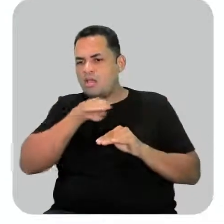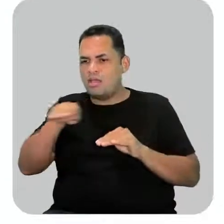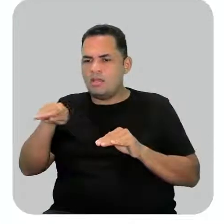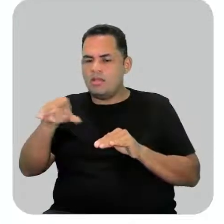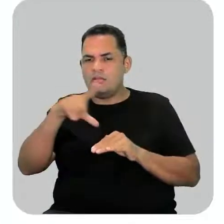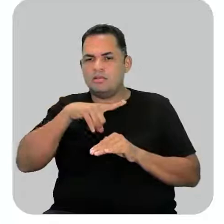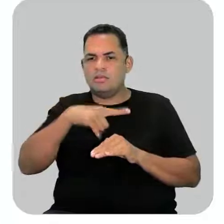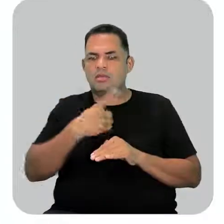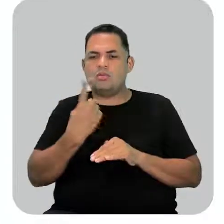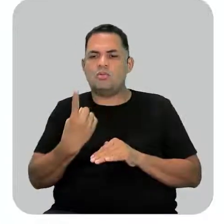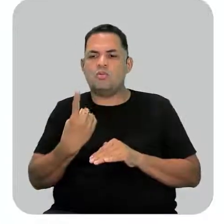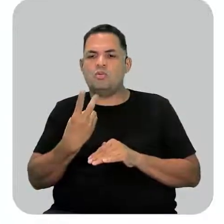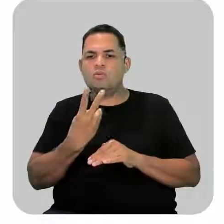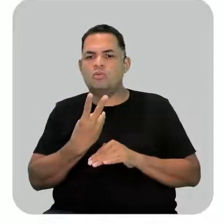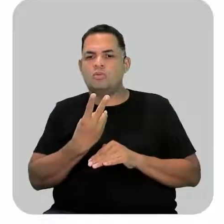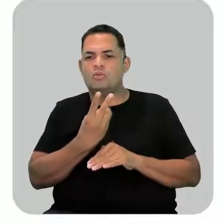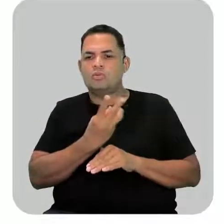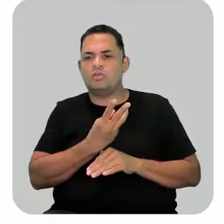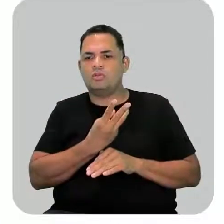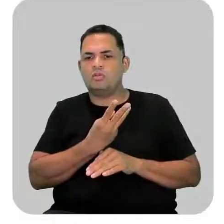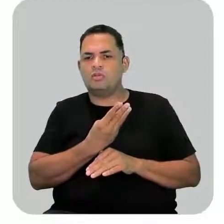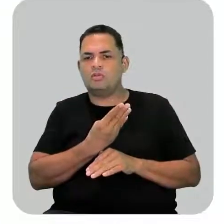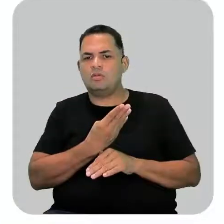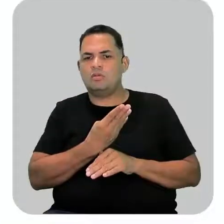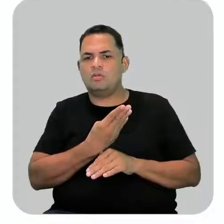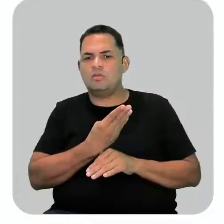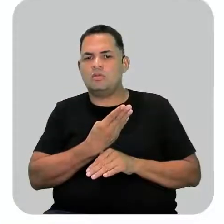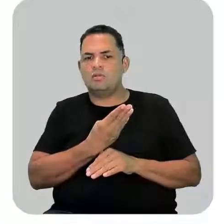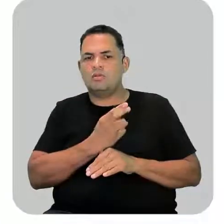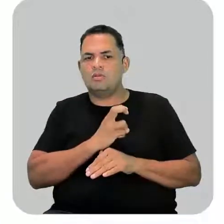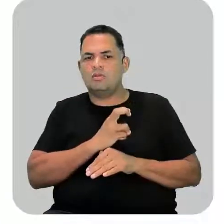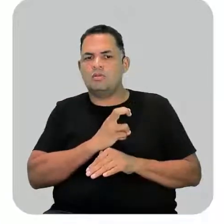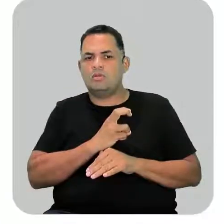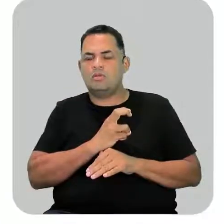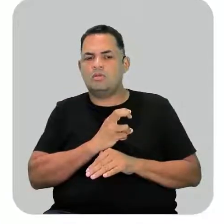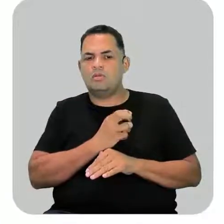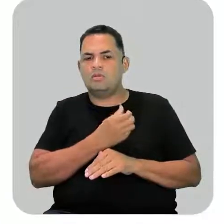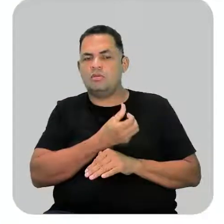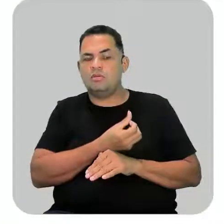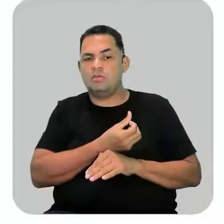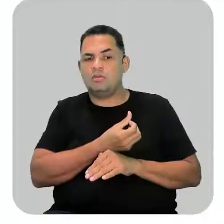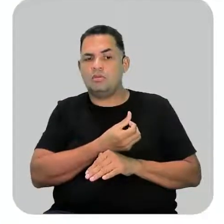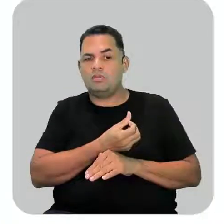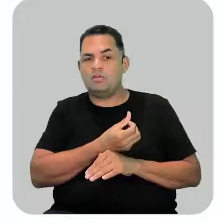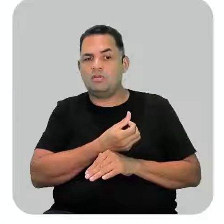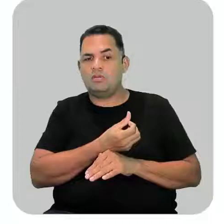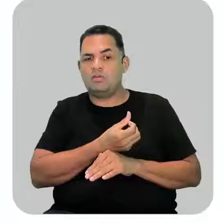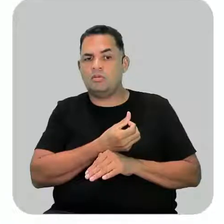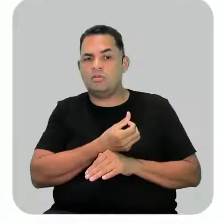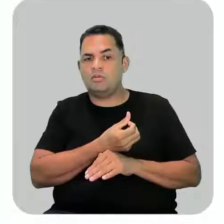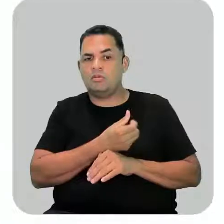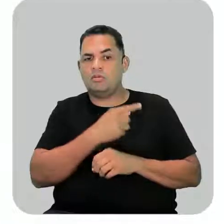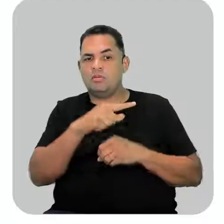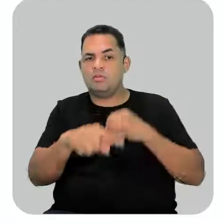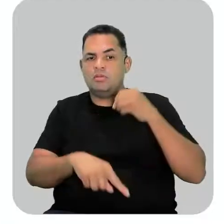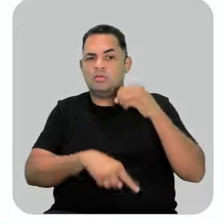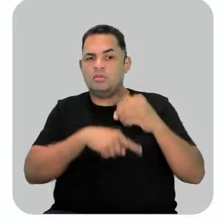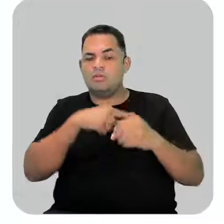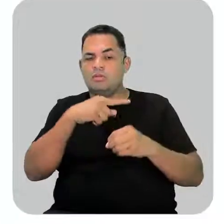vou ter 1, 2, 3, 4, 5, 6 átomos de